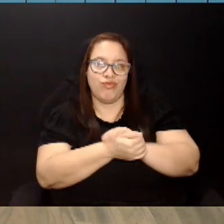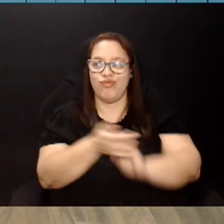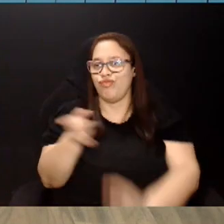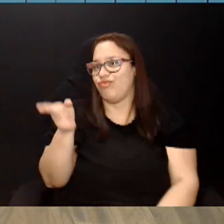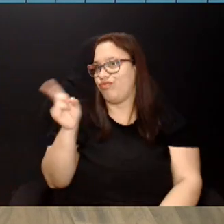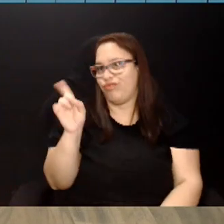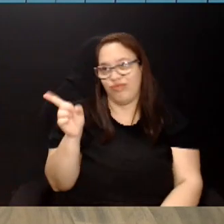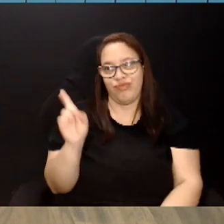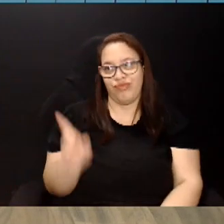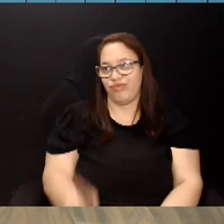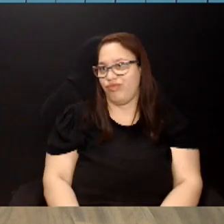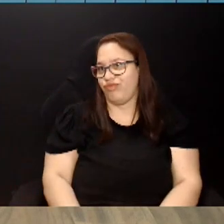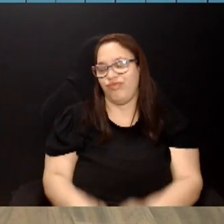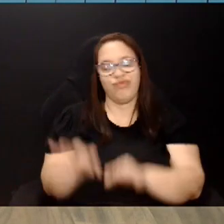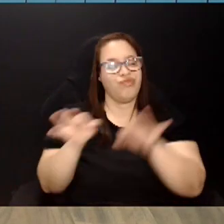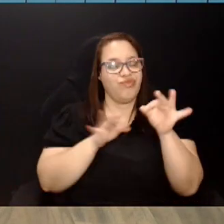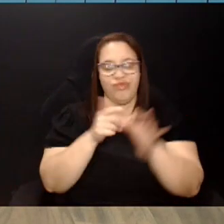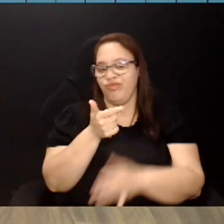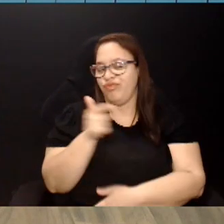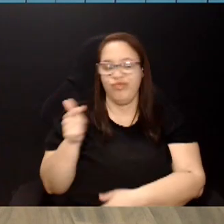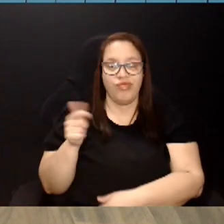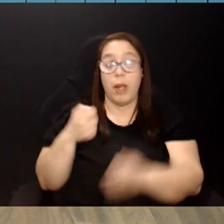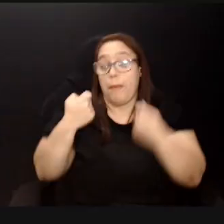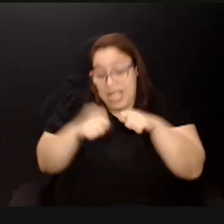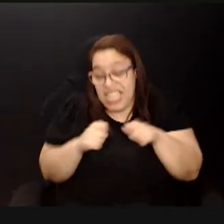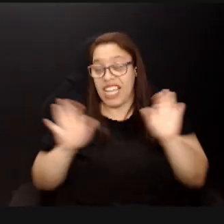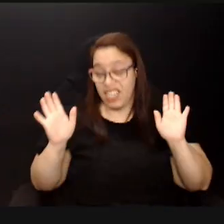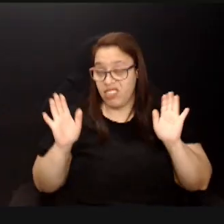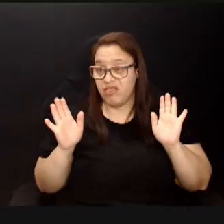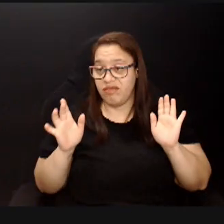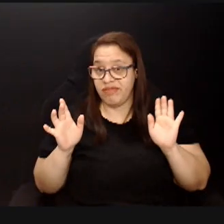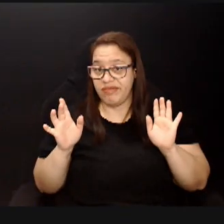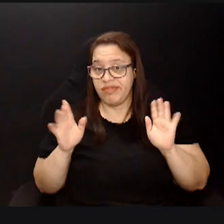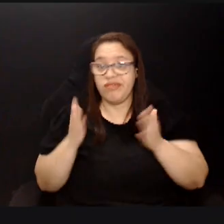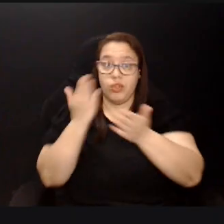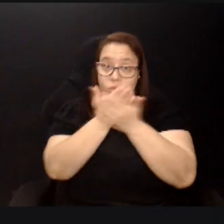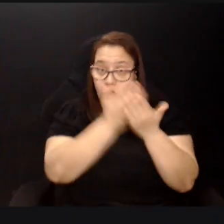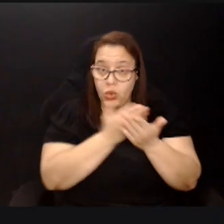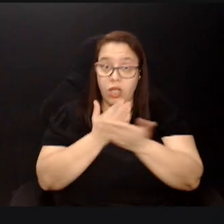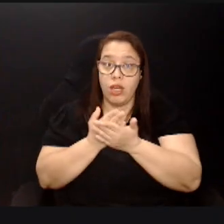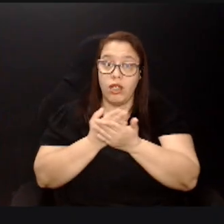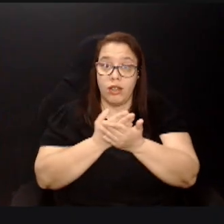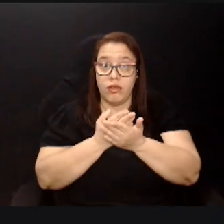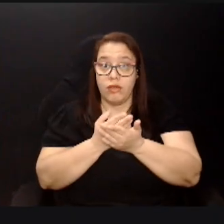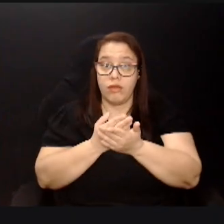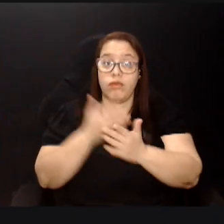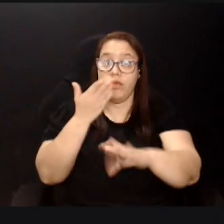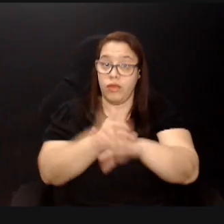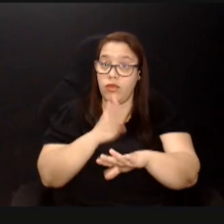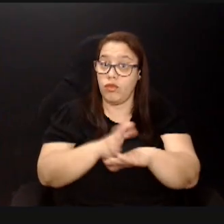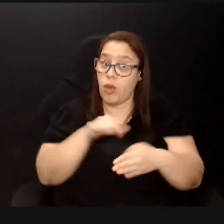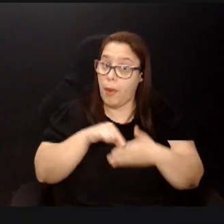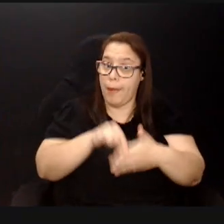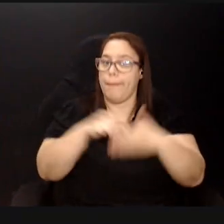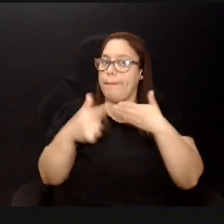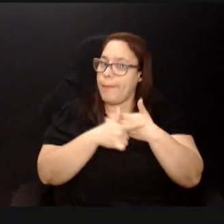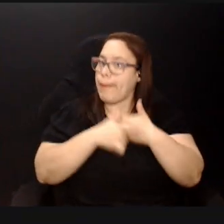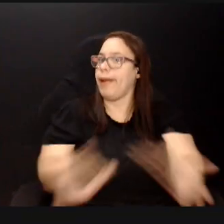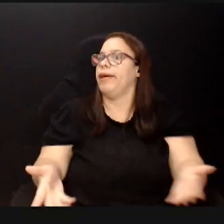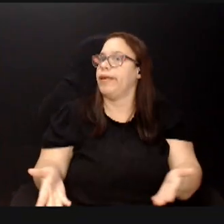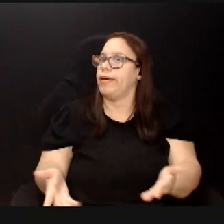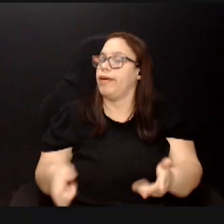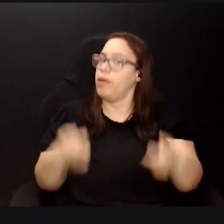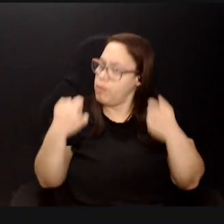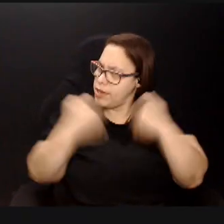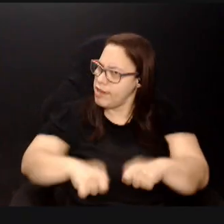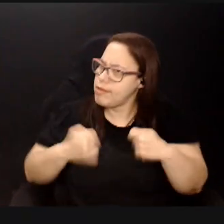Não estão preparados. Deveriam estar, né? Estudaram para isso. Exercem uma função que deveria